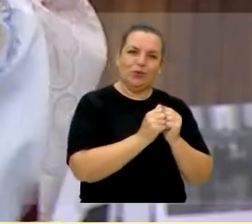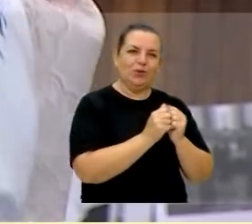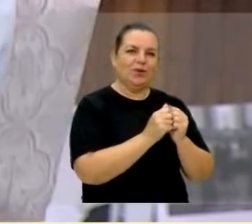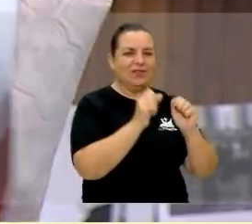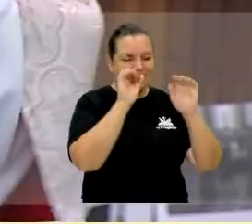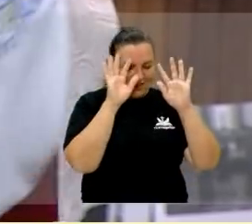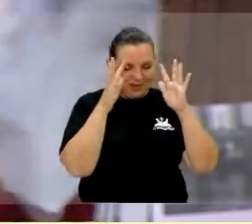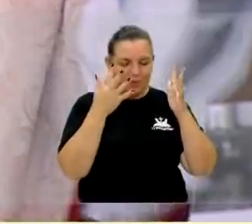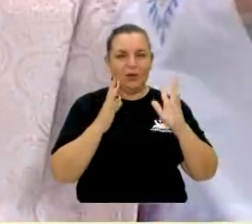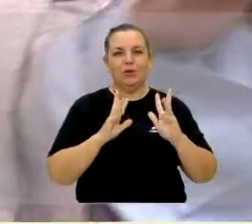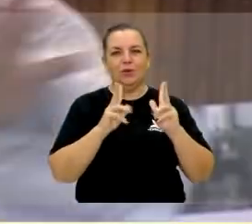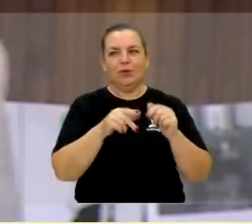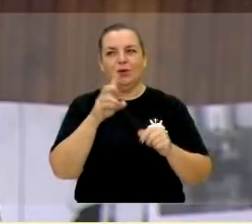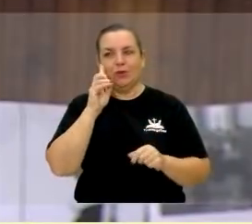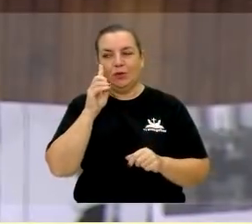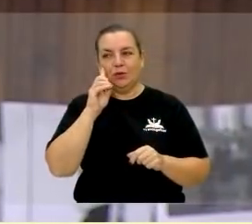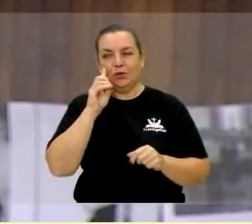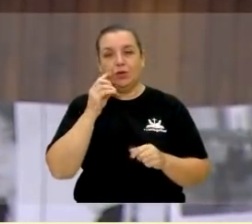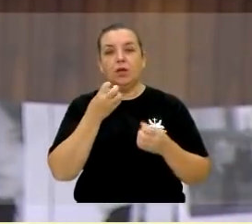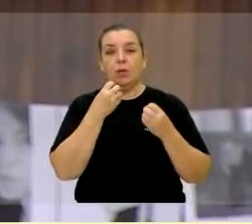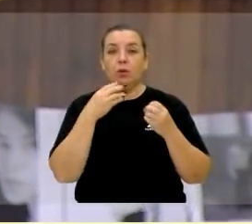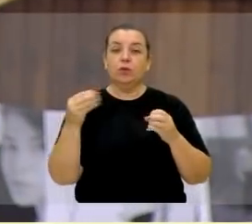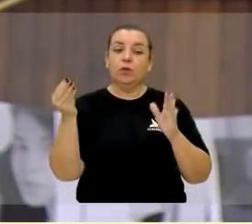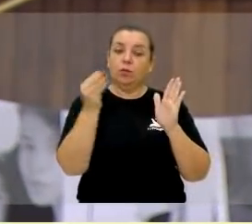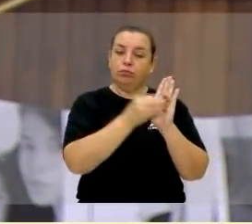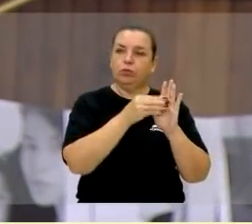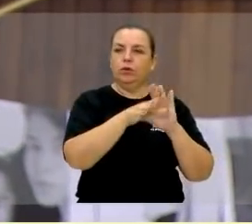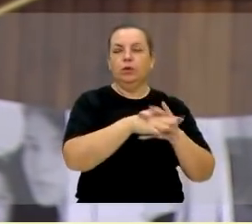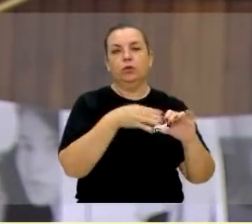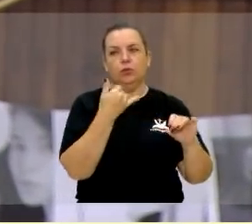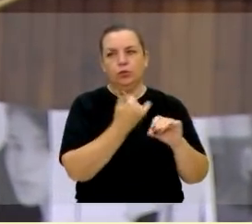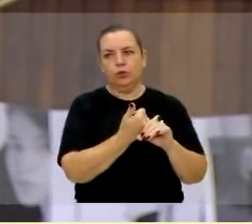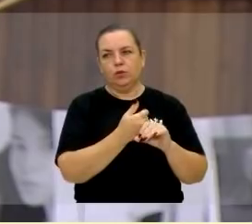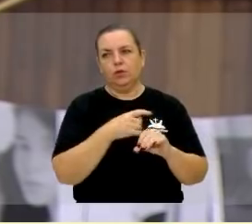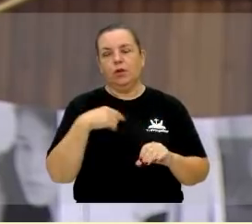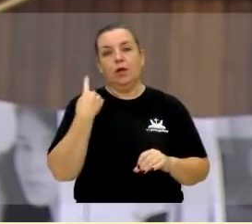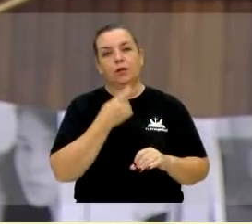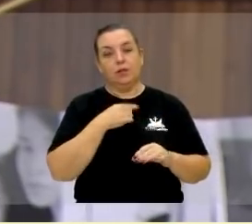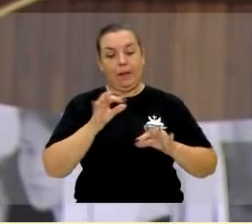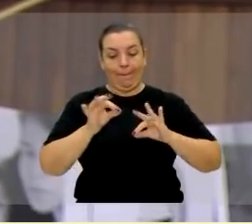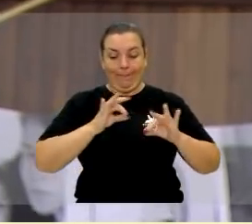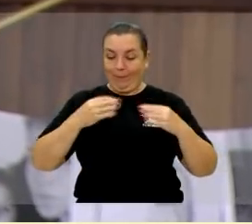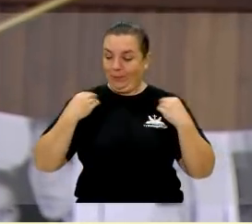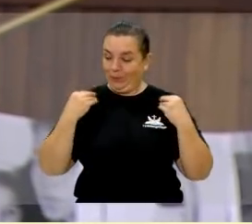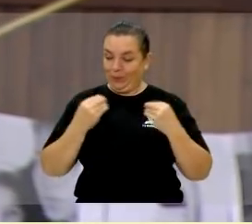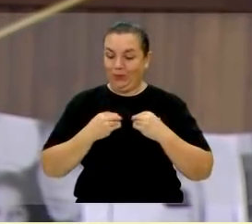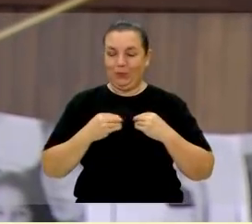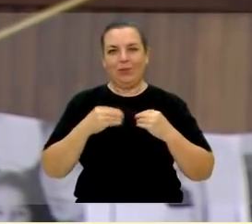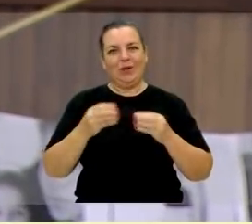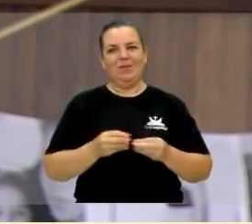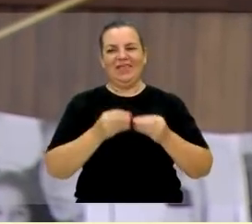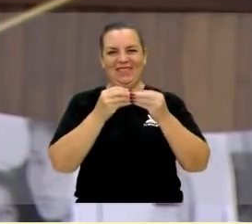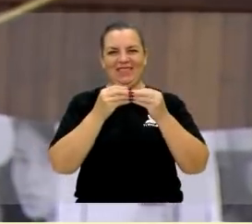celebrando todinha. Que bom que o senhor está colocando no YouTube. A gente até se arruma para a missa.